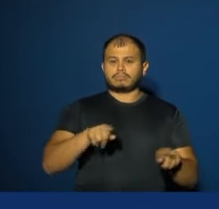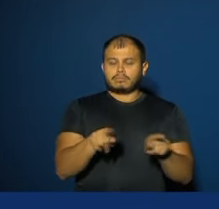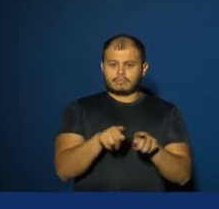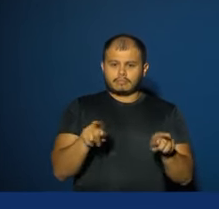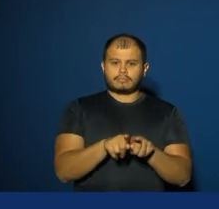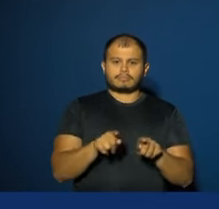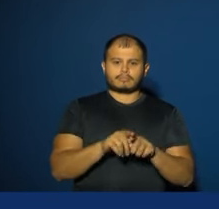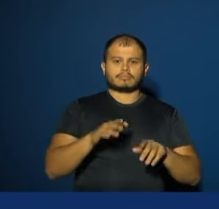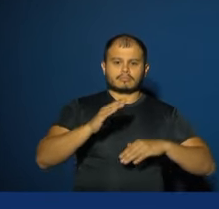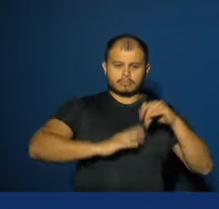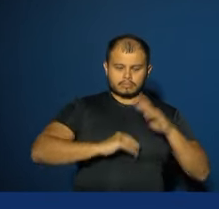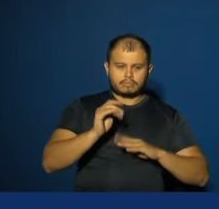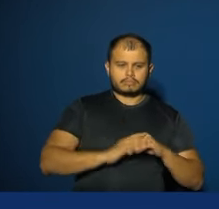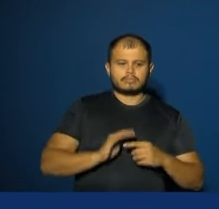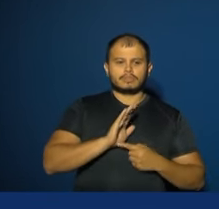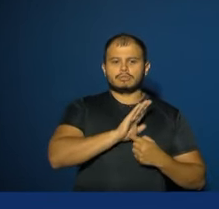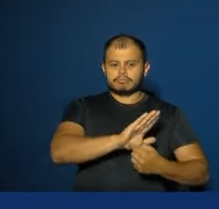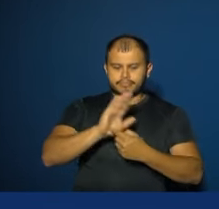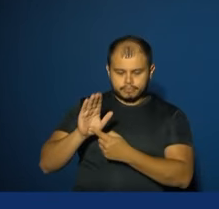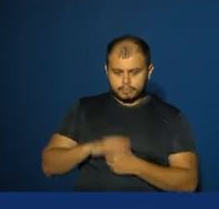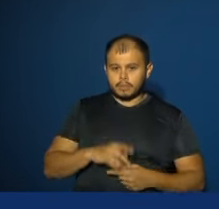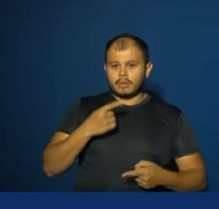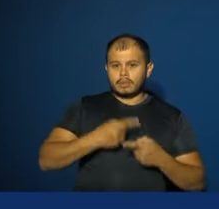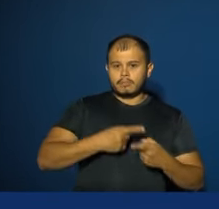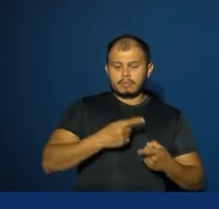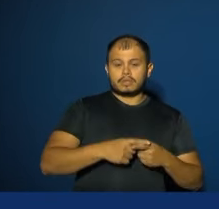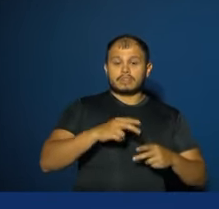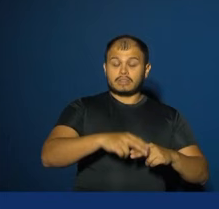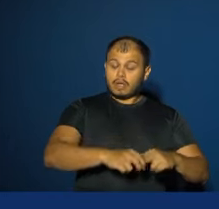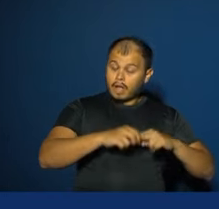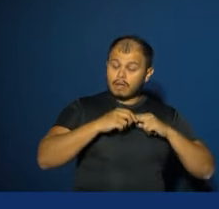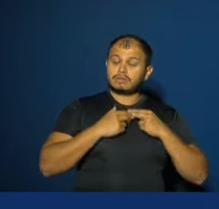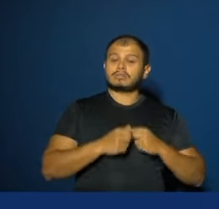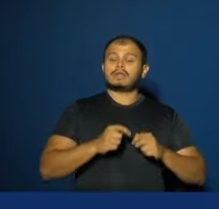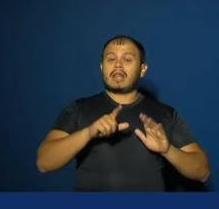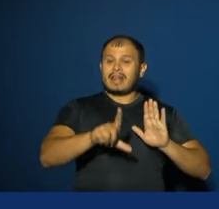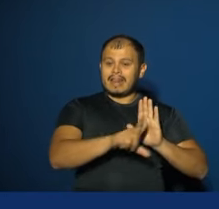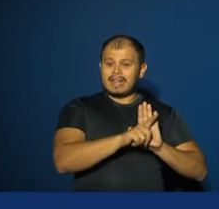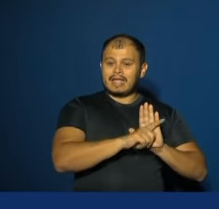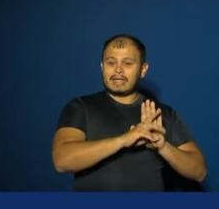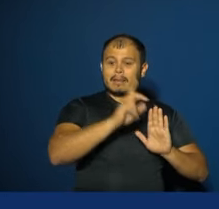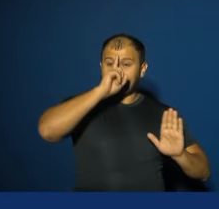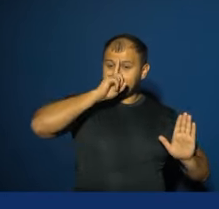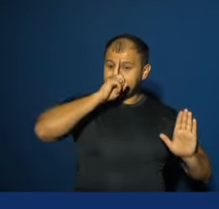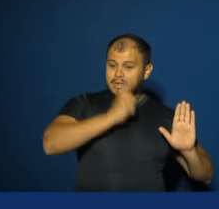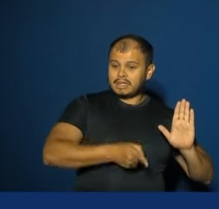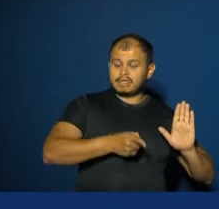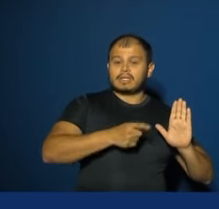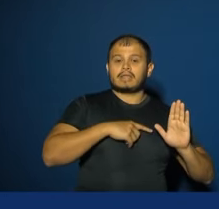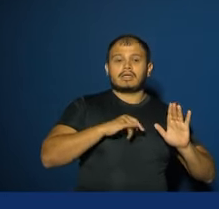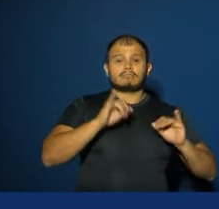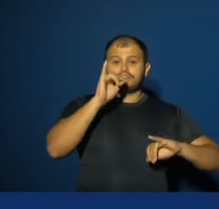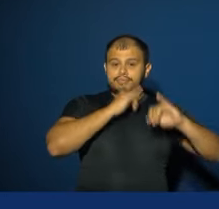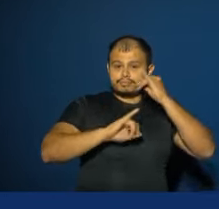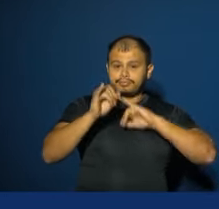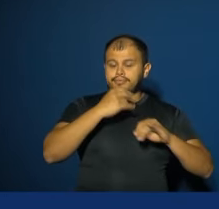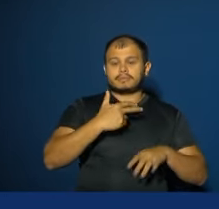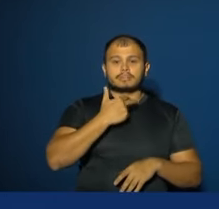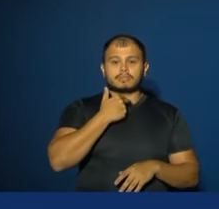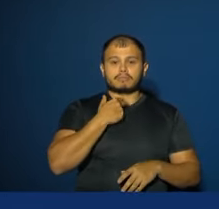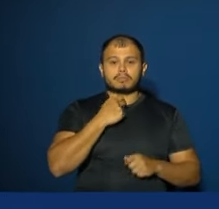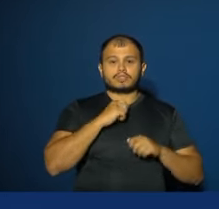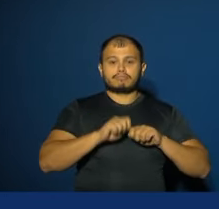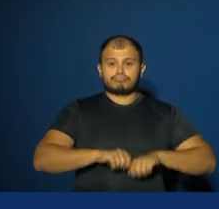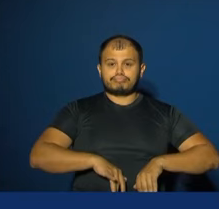as comercializadoras, porque, por força de legislação, uma distribuidora de energia não pode